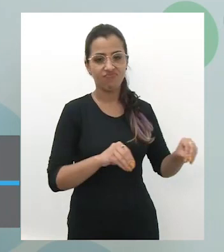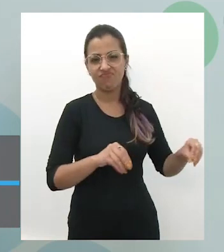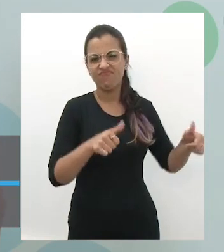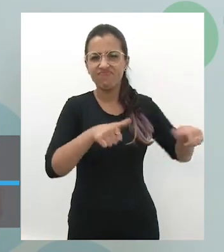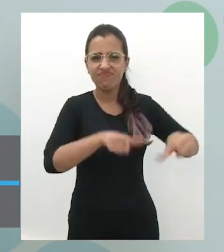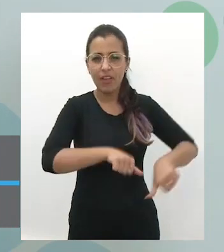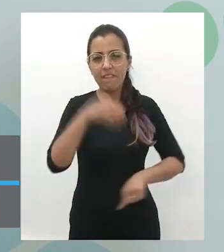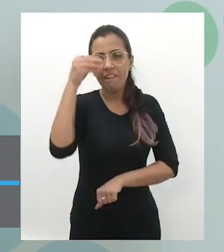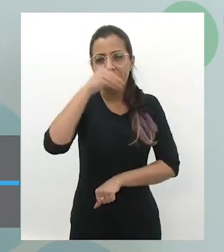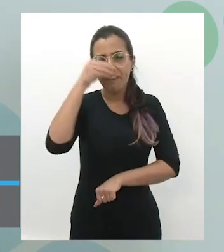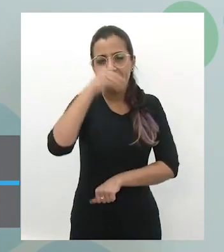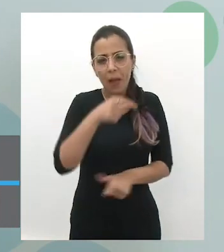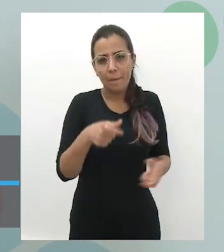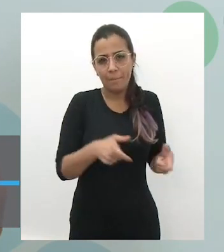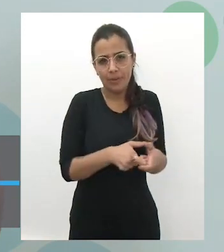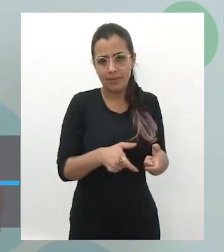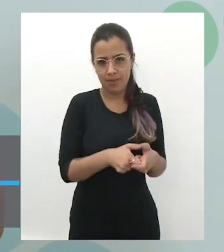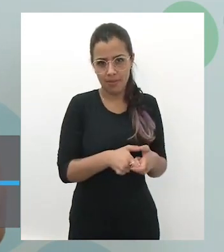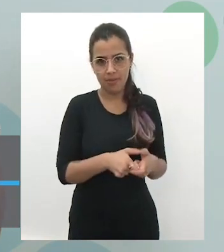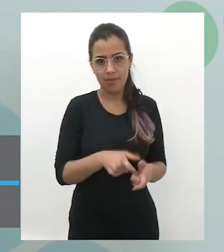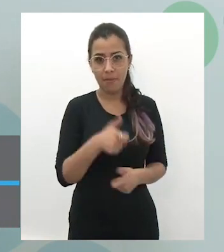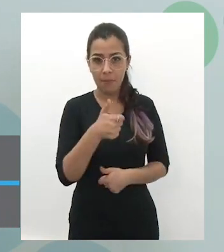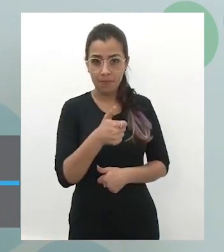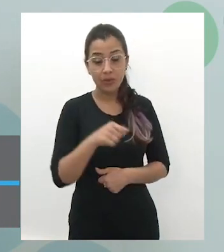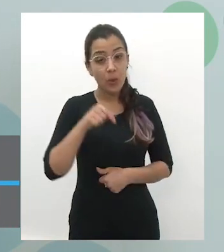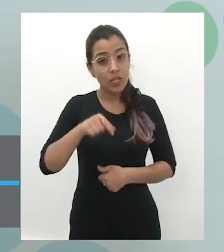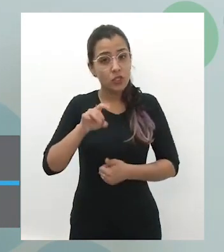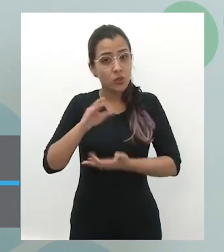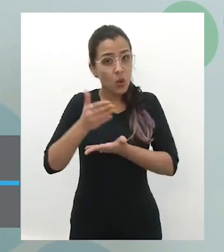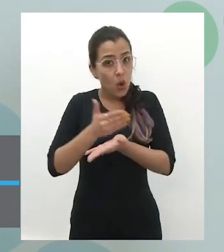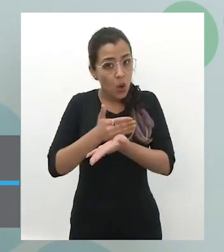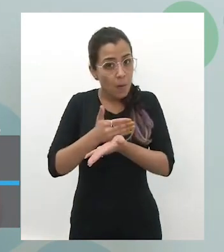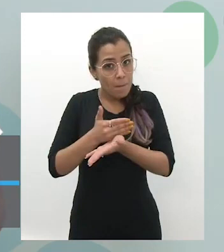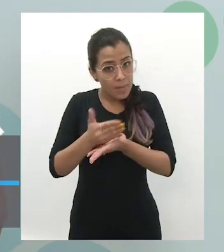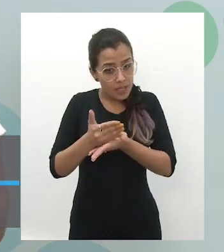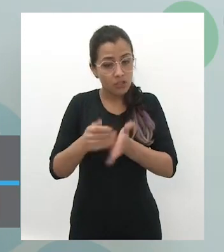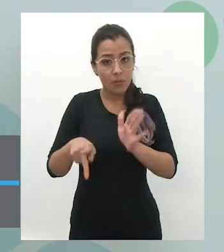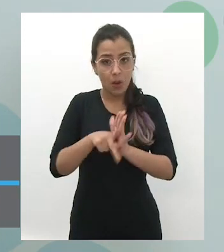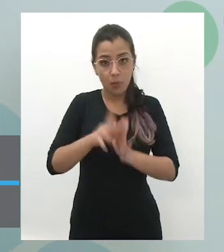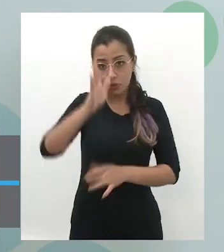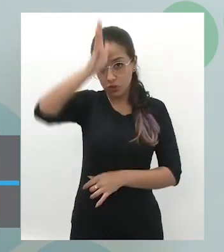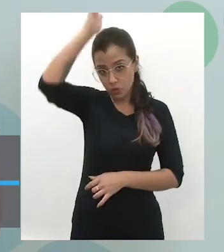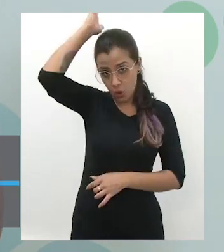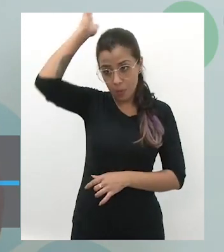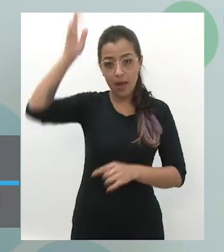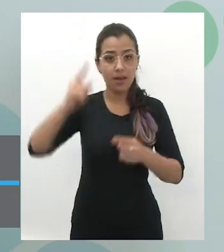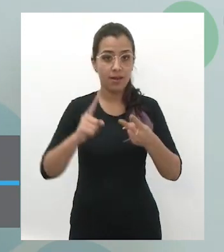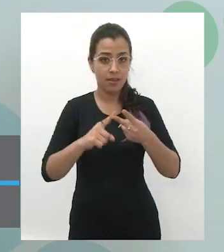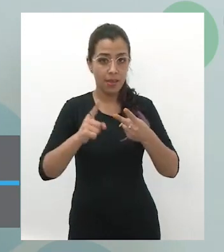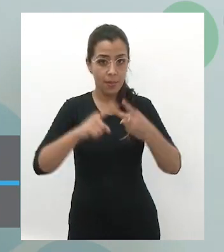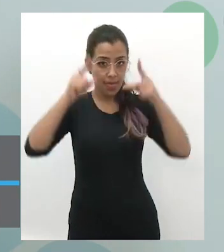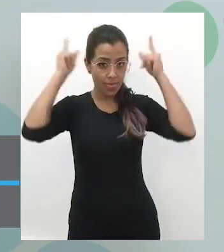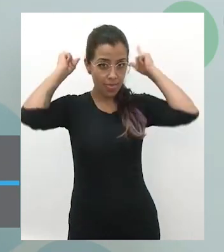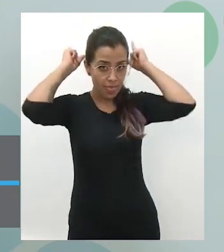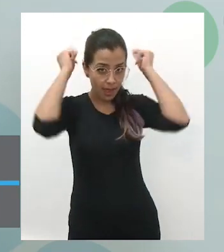piores porções ali de Roma, está bem? Então, esse é o comecinho, tanto de Roma como da Grécia, porque eu já expliquei isso sobre as